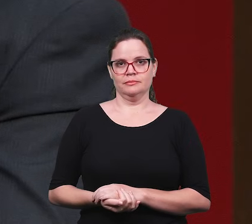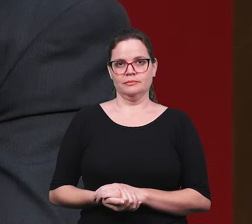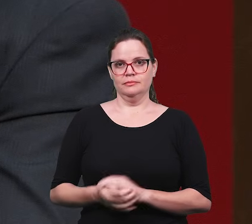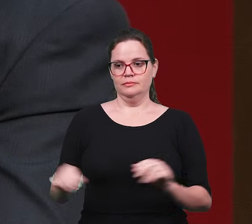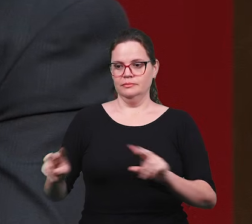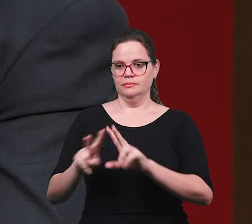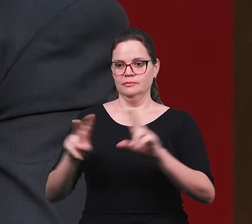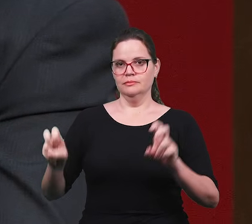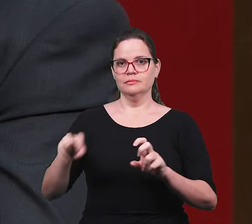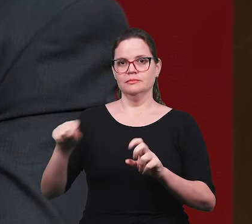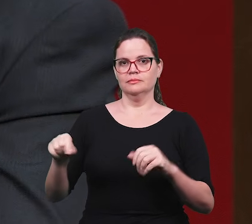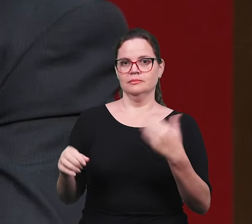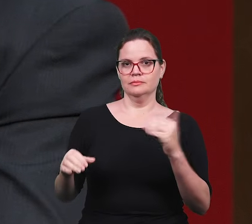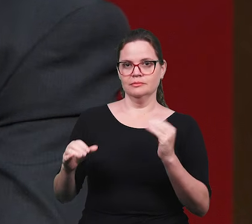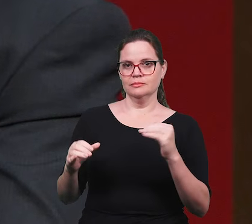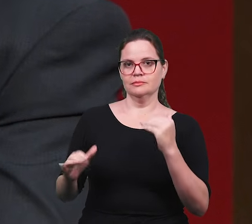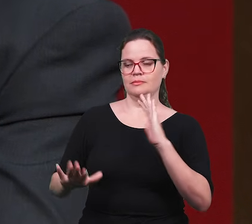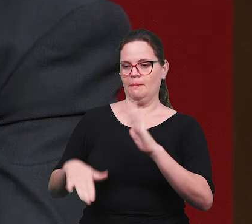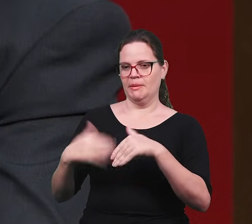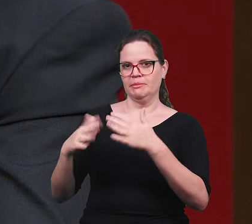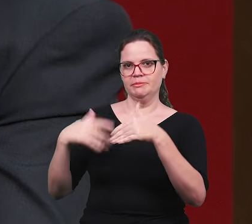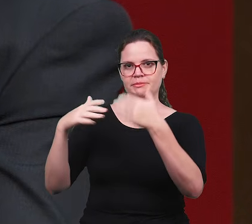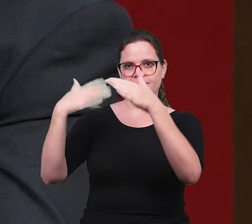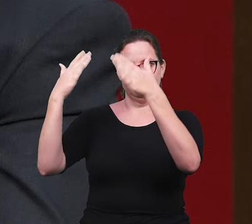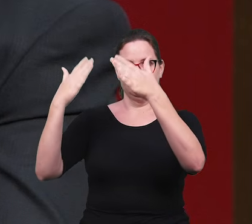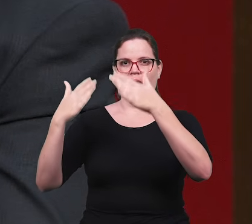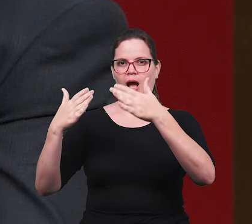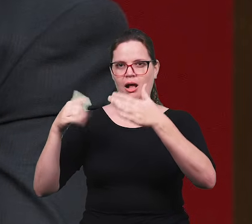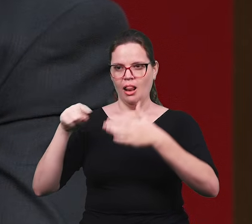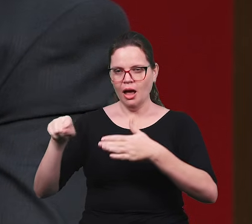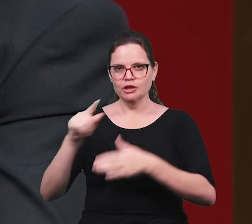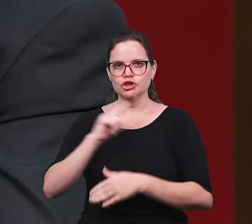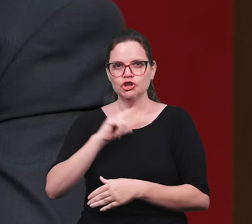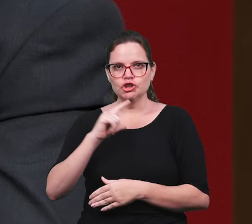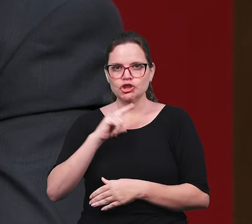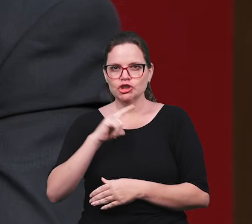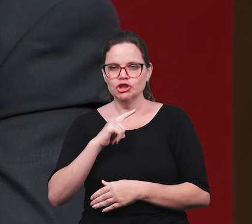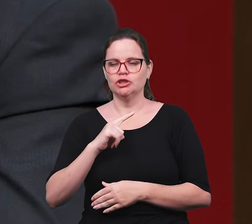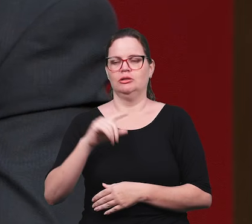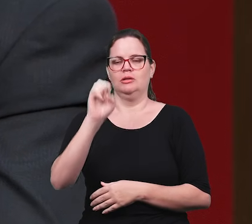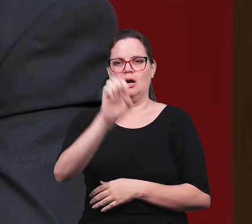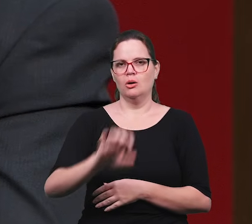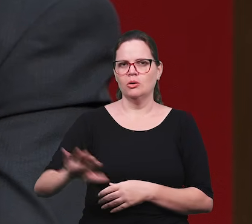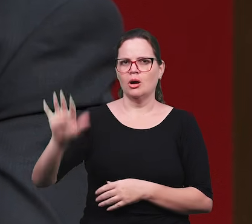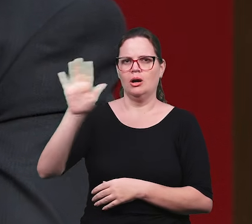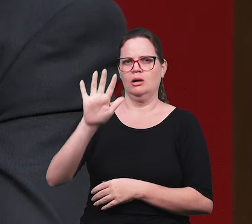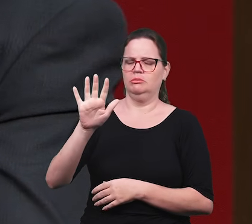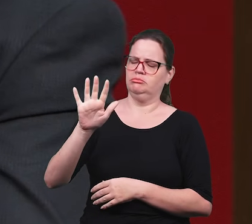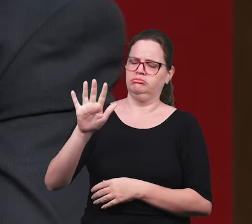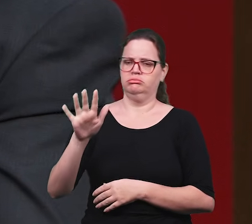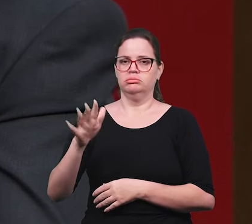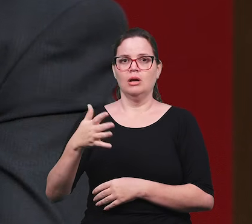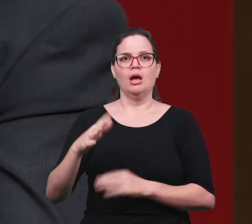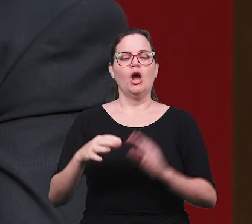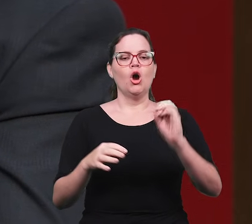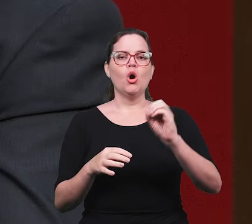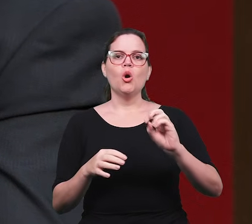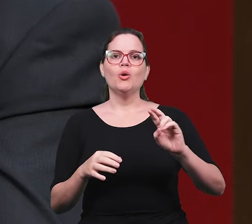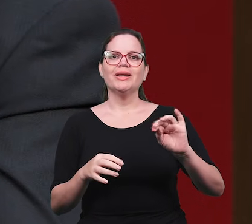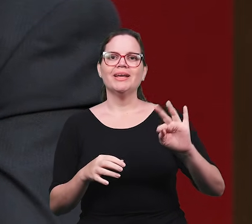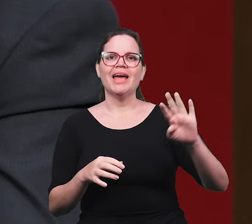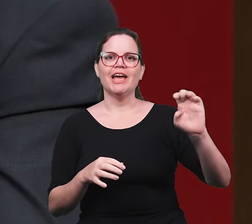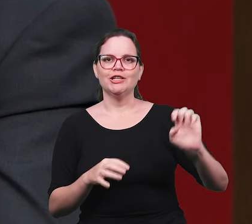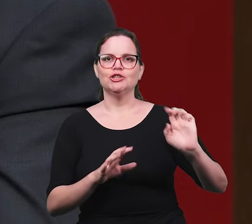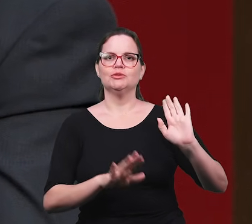ciência se desenvolveu tanto no ponto de vista quando a gente traz aqui a Europa Ocidental. A parte do Oriente,